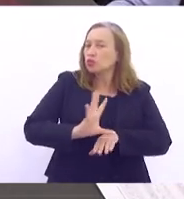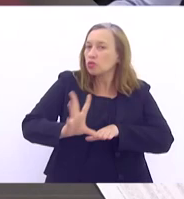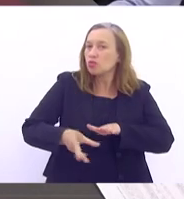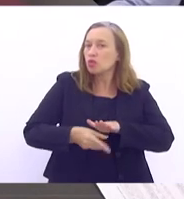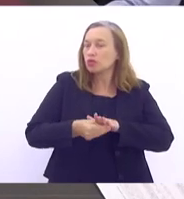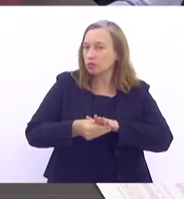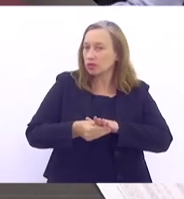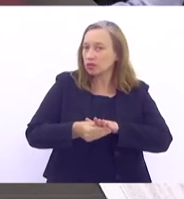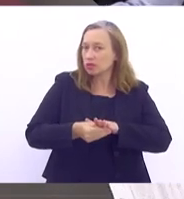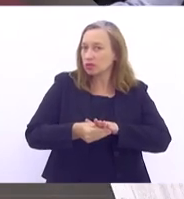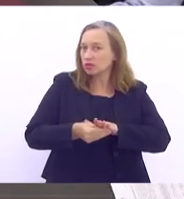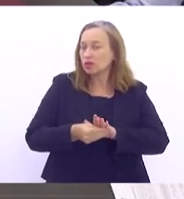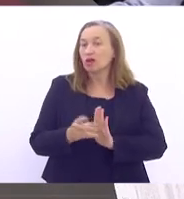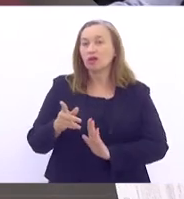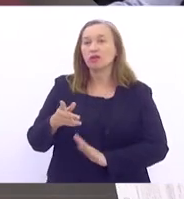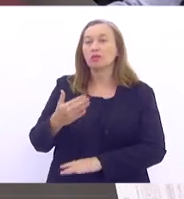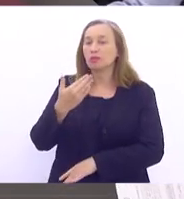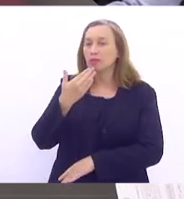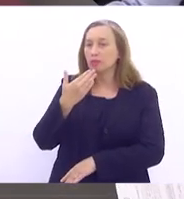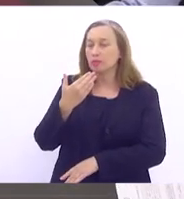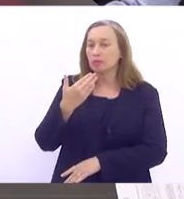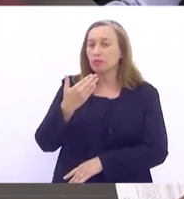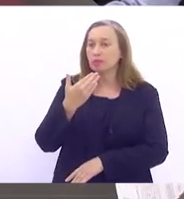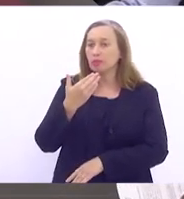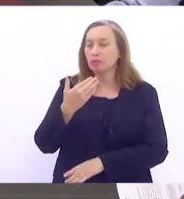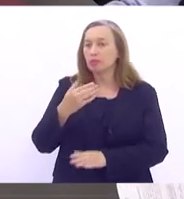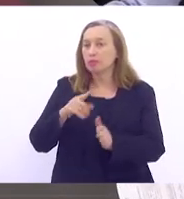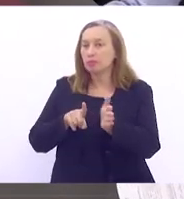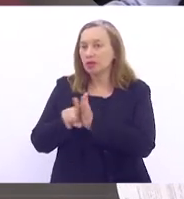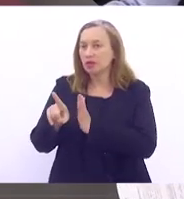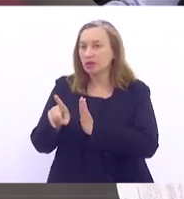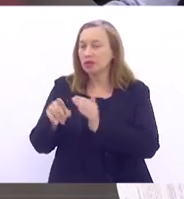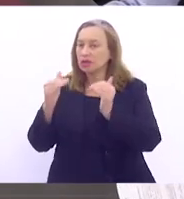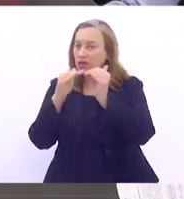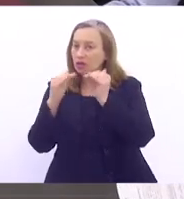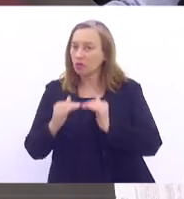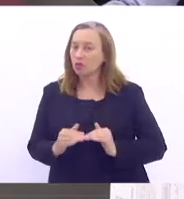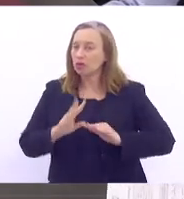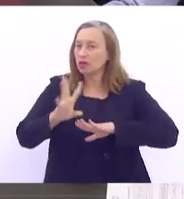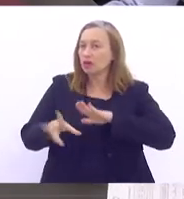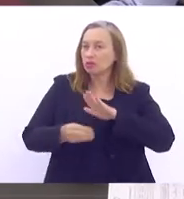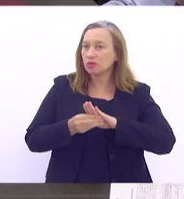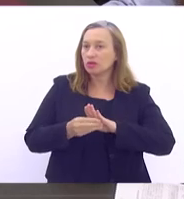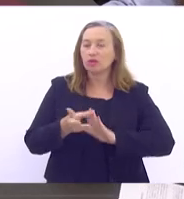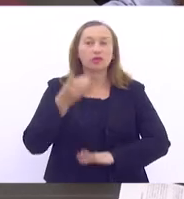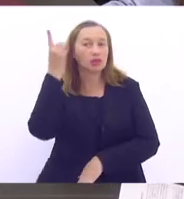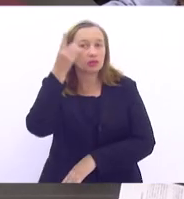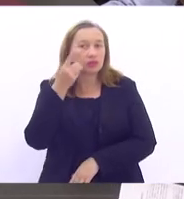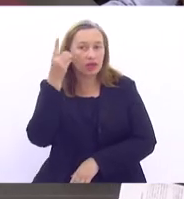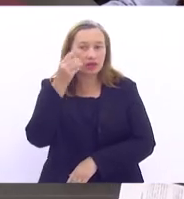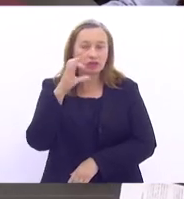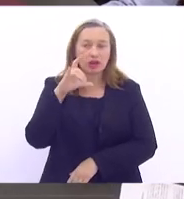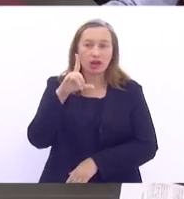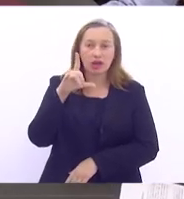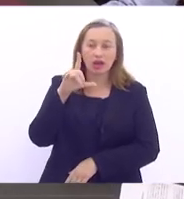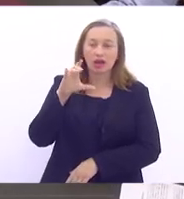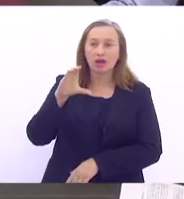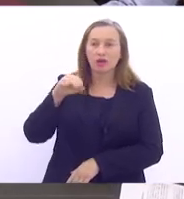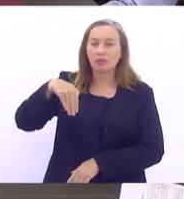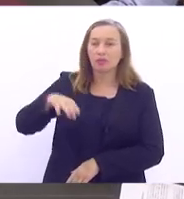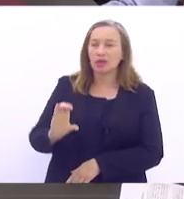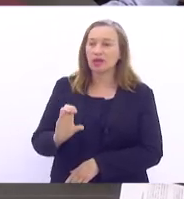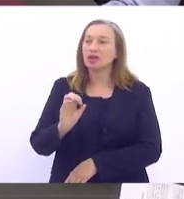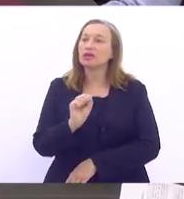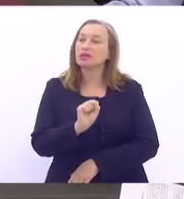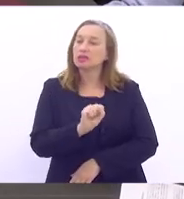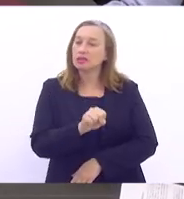emendas. E aí questionar a Vossa Excelência, se Vossa Excelência está de acordo com as emendas sugeridas ali pelo deputado Carlos Mink.